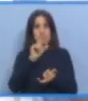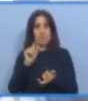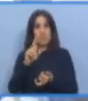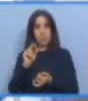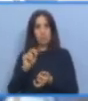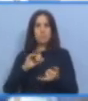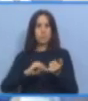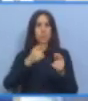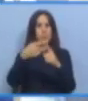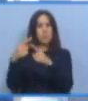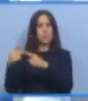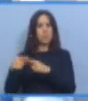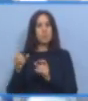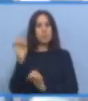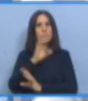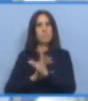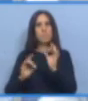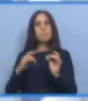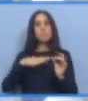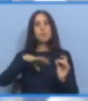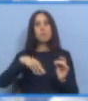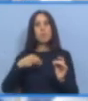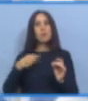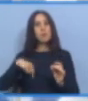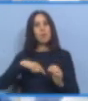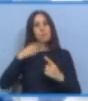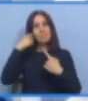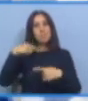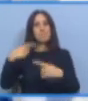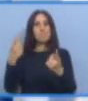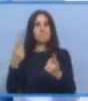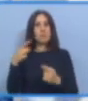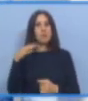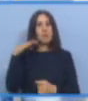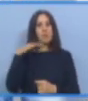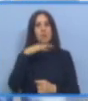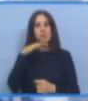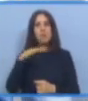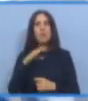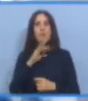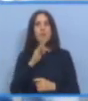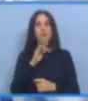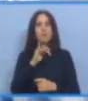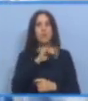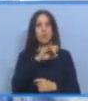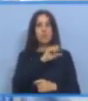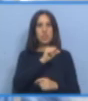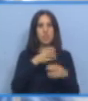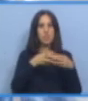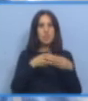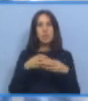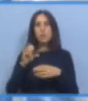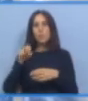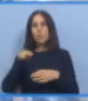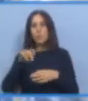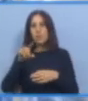associações à escala europeia e mundial. Estamos a dar a voz às famílias da Fiji, da Groenlândia, do Quénia, também a 3